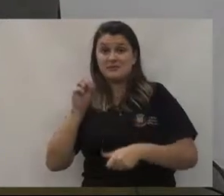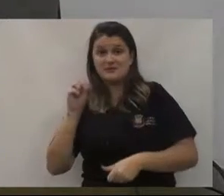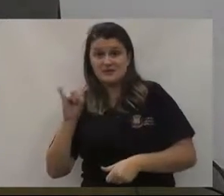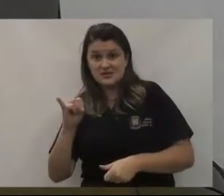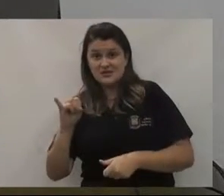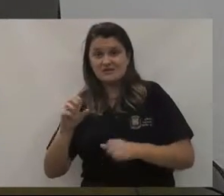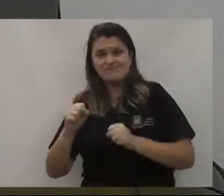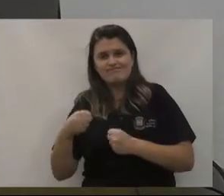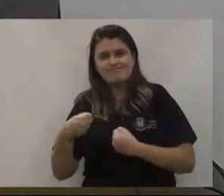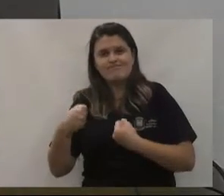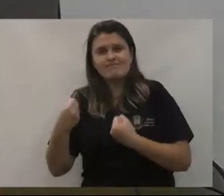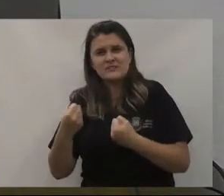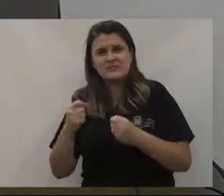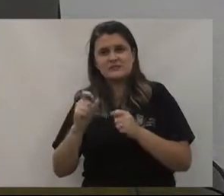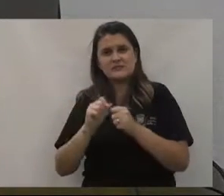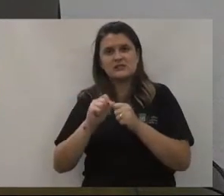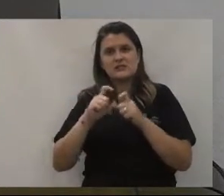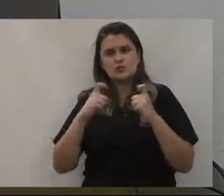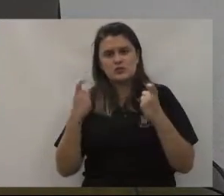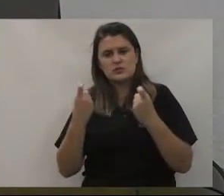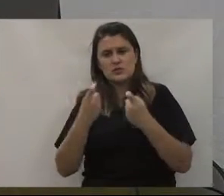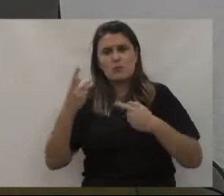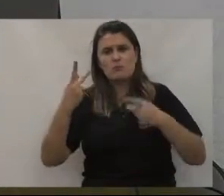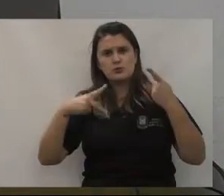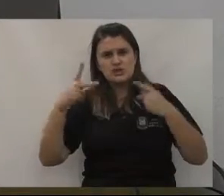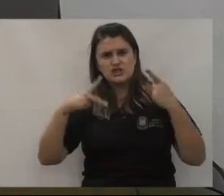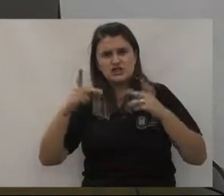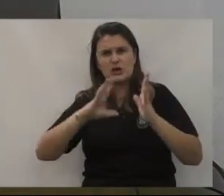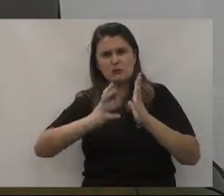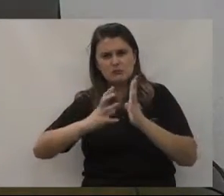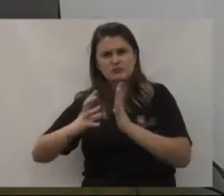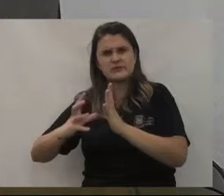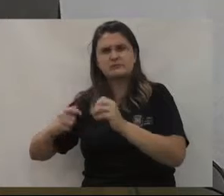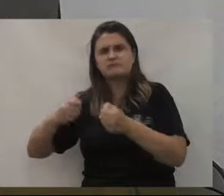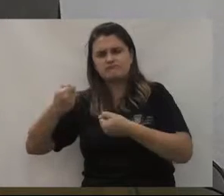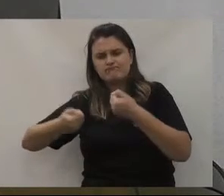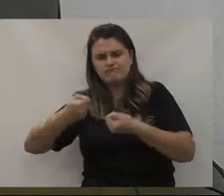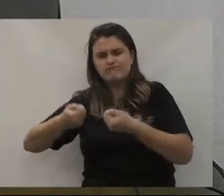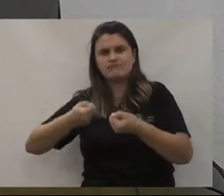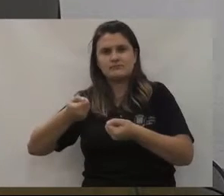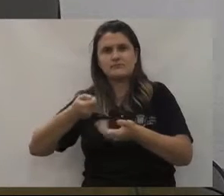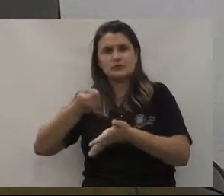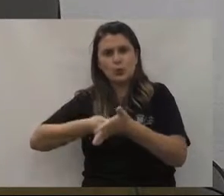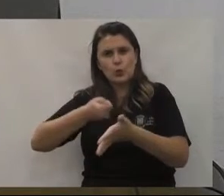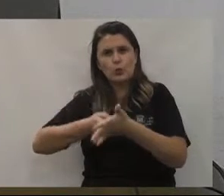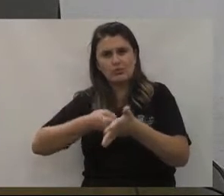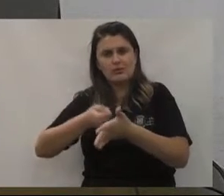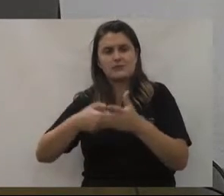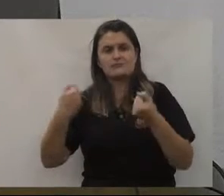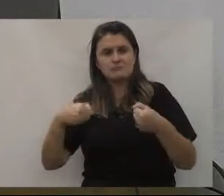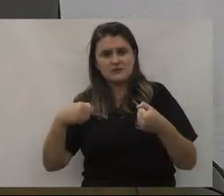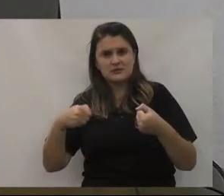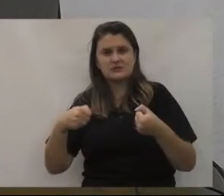uma força reunida da parte política, porque esse é um caso político, ele